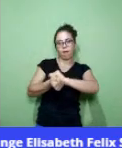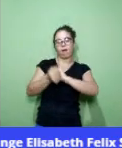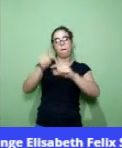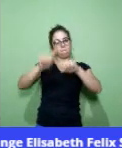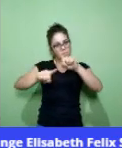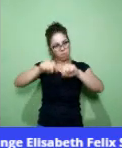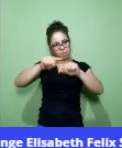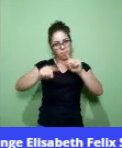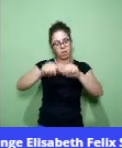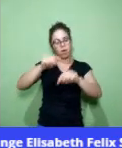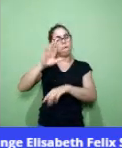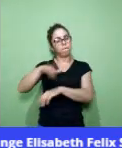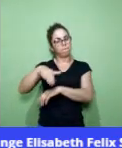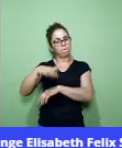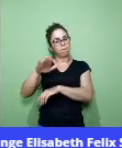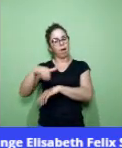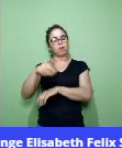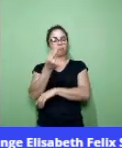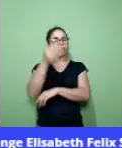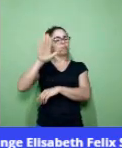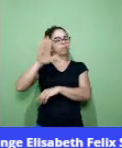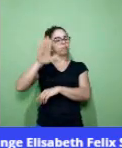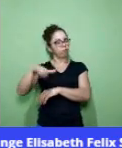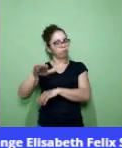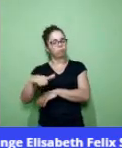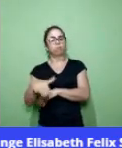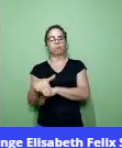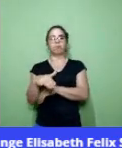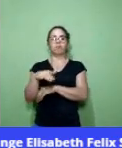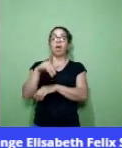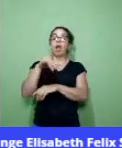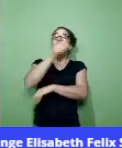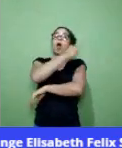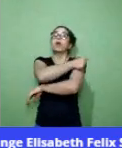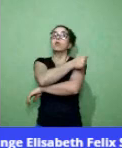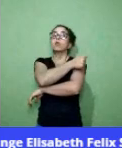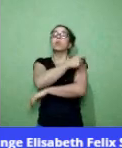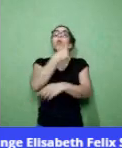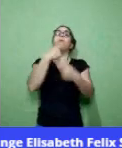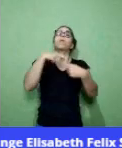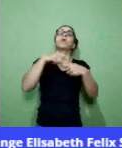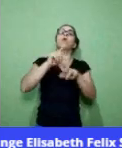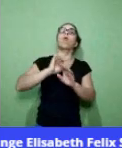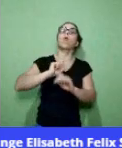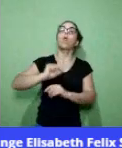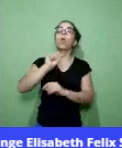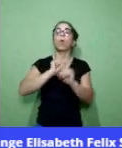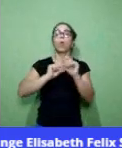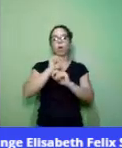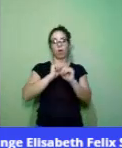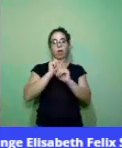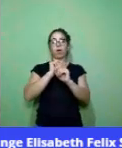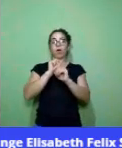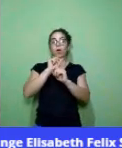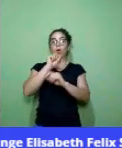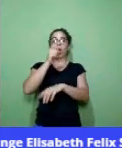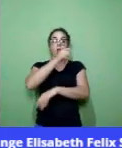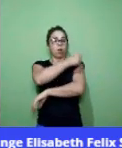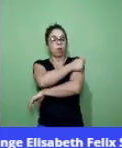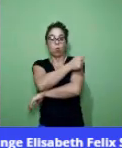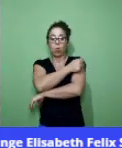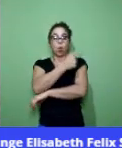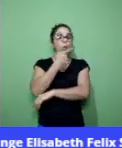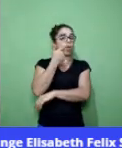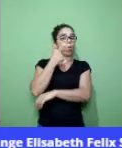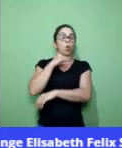consegue adaptar ele com materiais de baixo custo. Então, depende, né, igual a Silmara frisou, do que o aluno necessita.